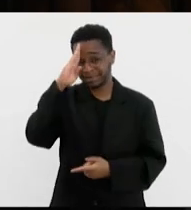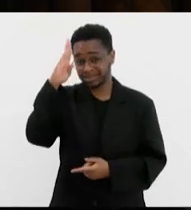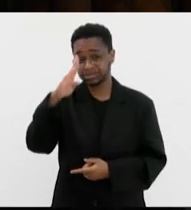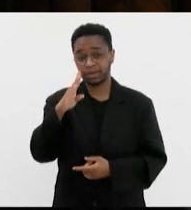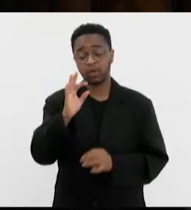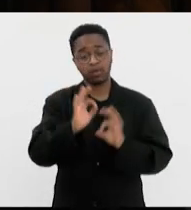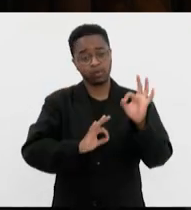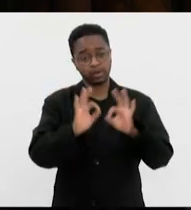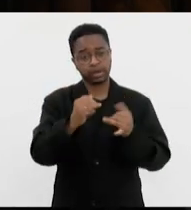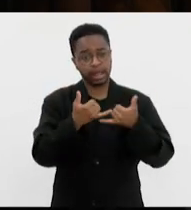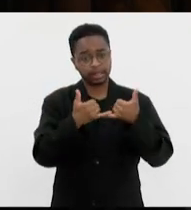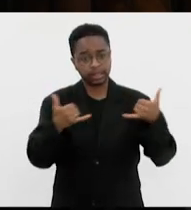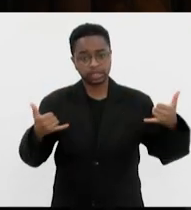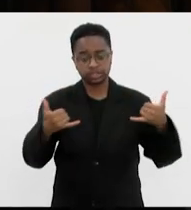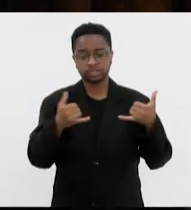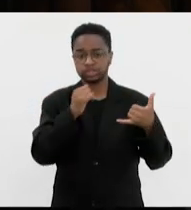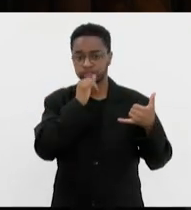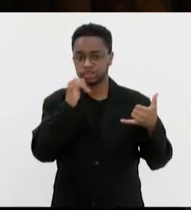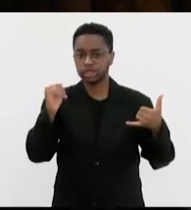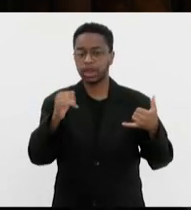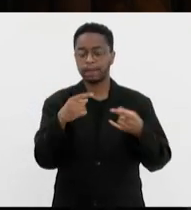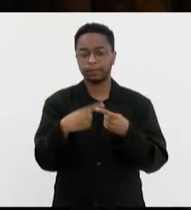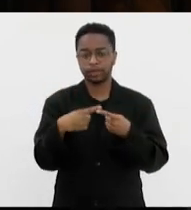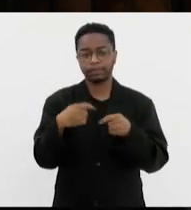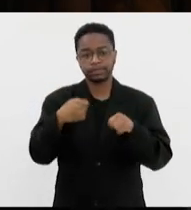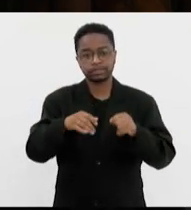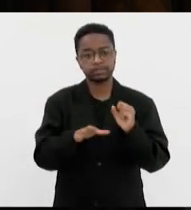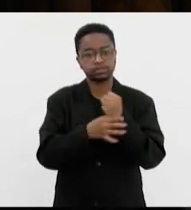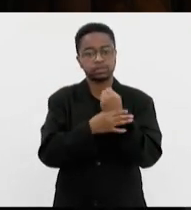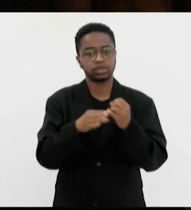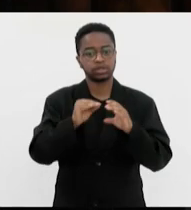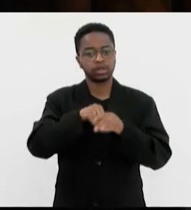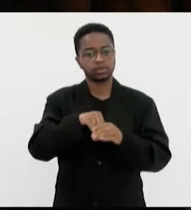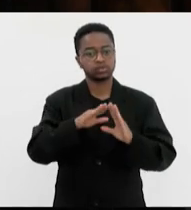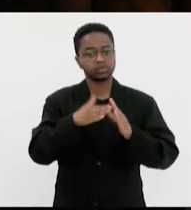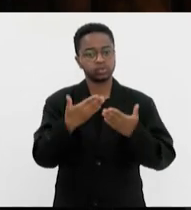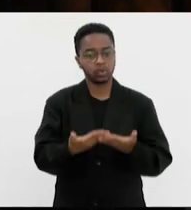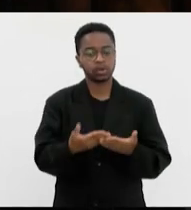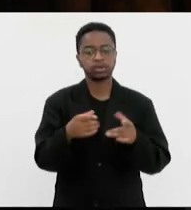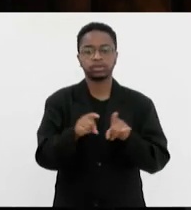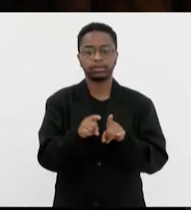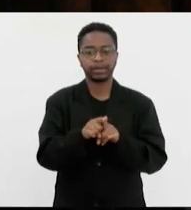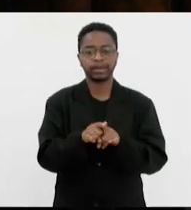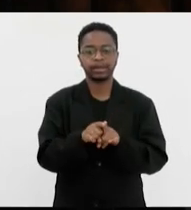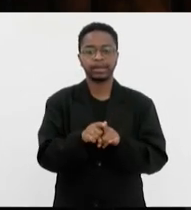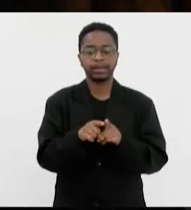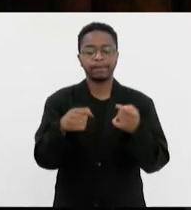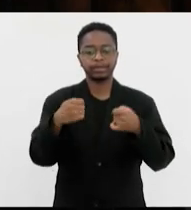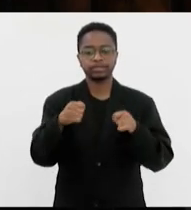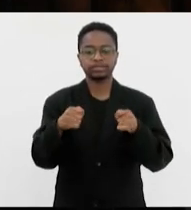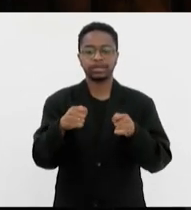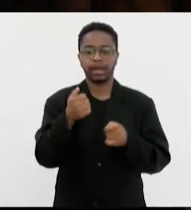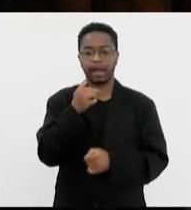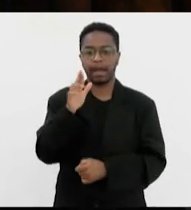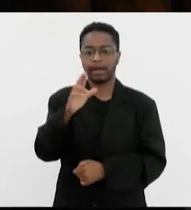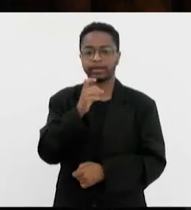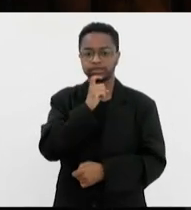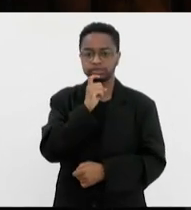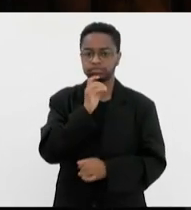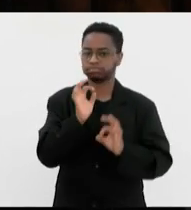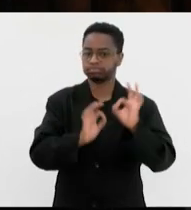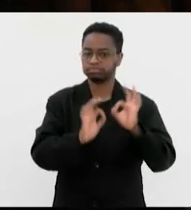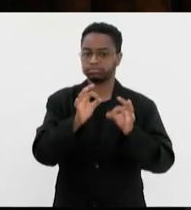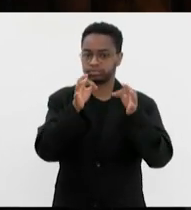tenha segurança no colégio e possa ter o processo de climatização adequada. Hoje,